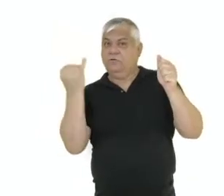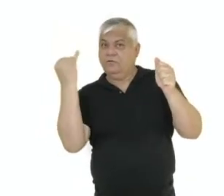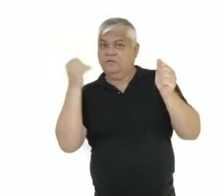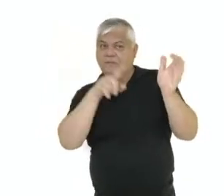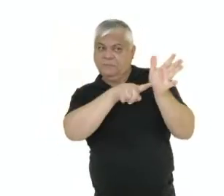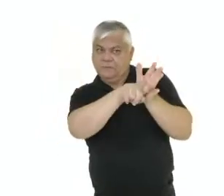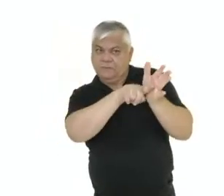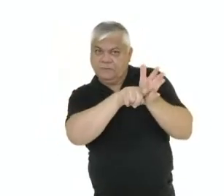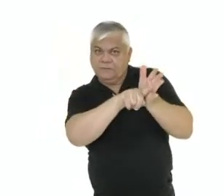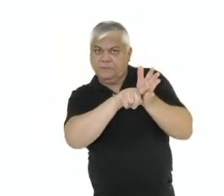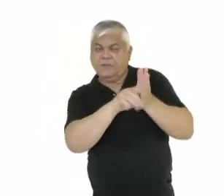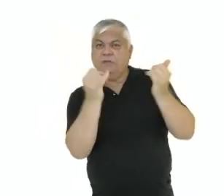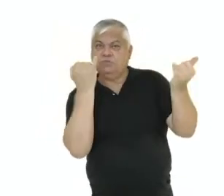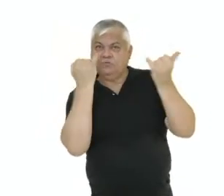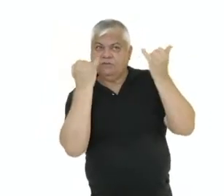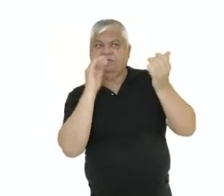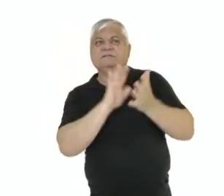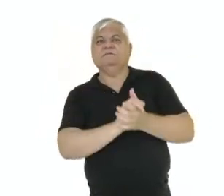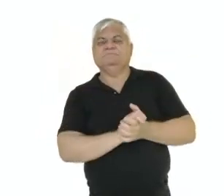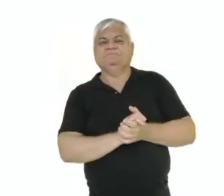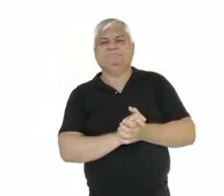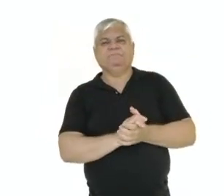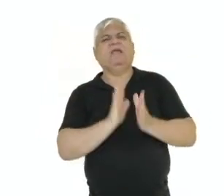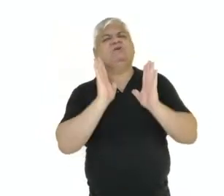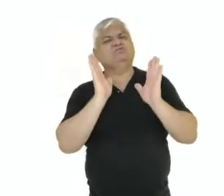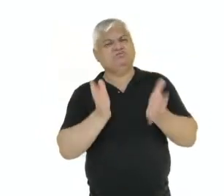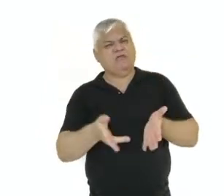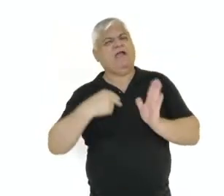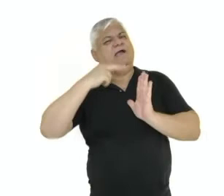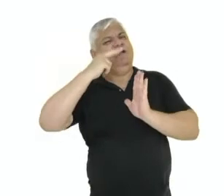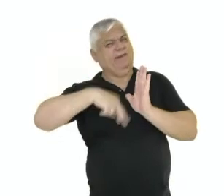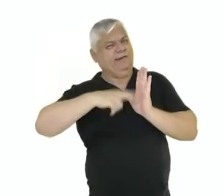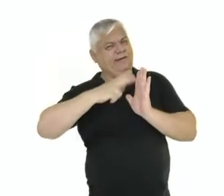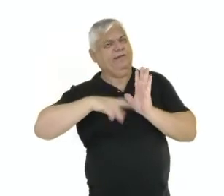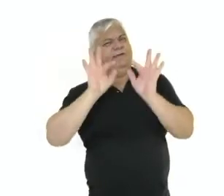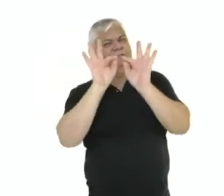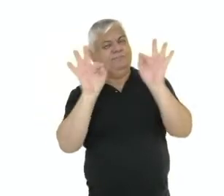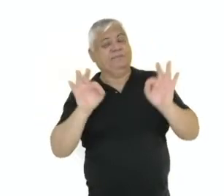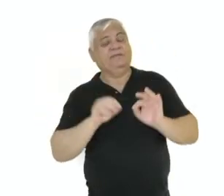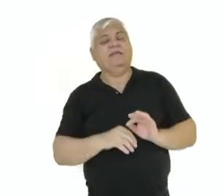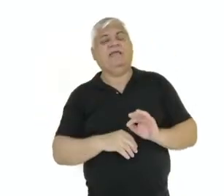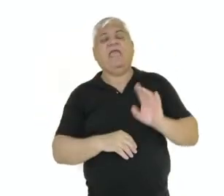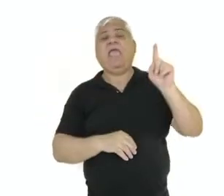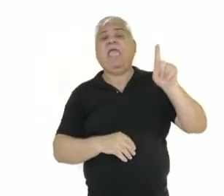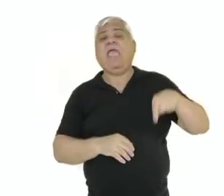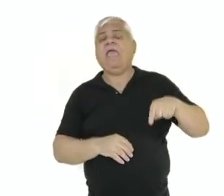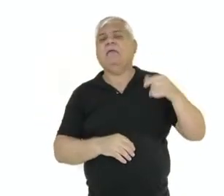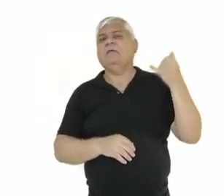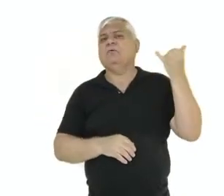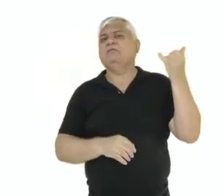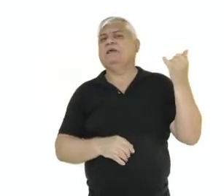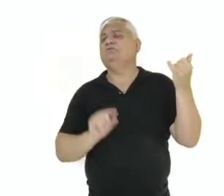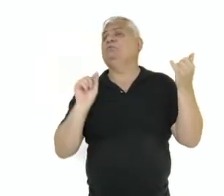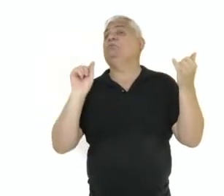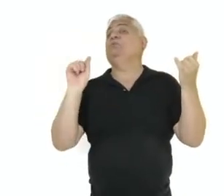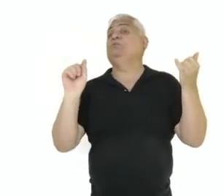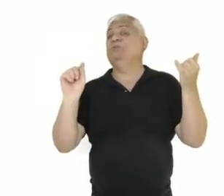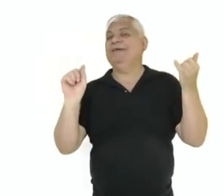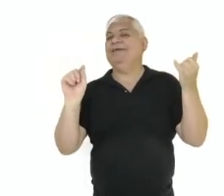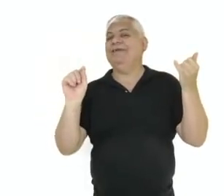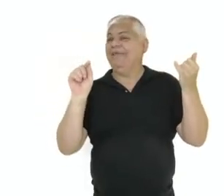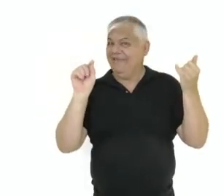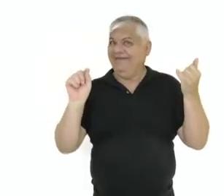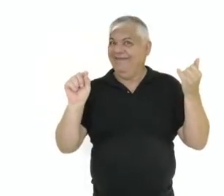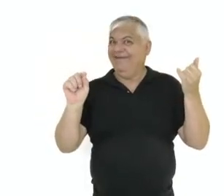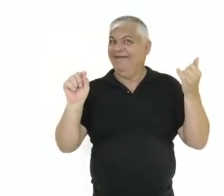fatos noticiados. Nós já tínhamos estudado essa parte aqui, ó. É importante isso. Isso é importante.